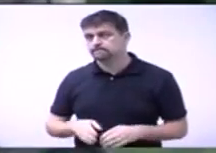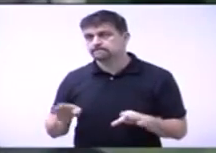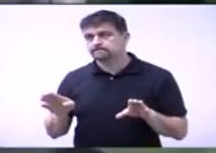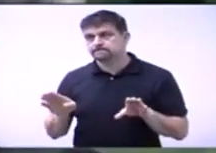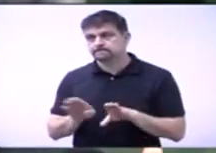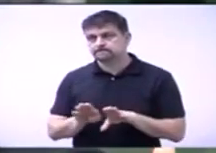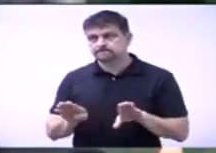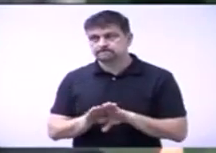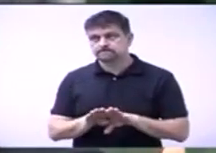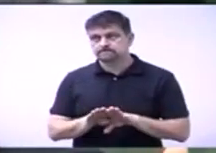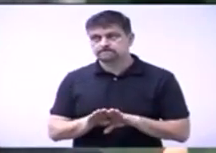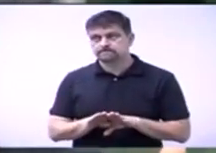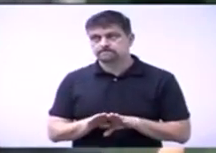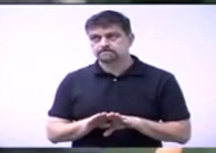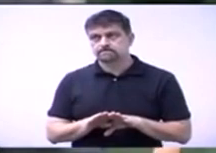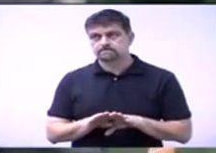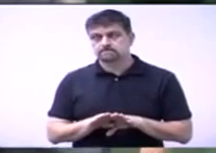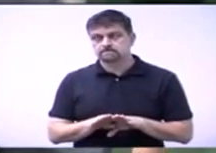também